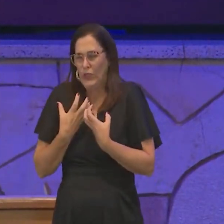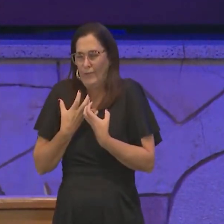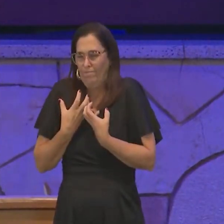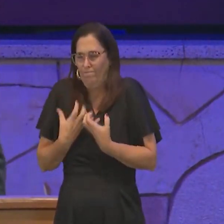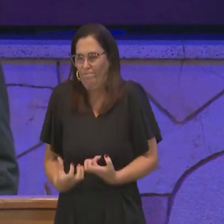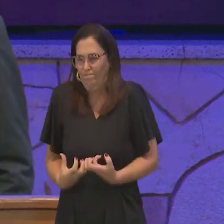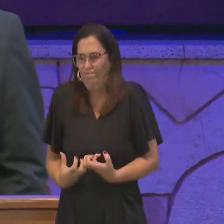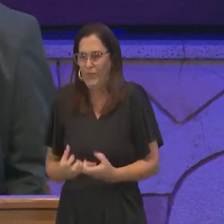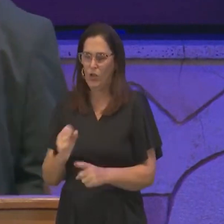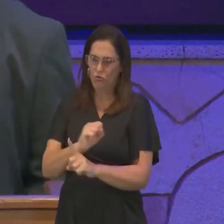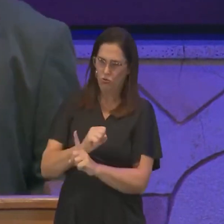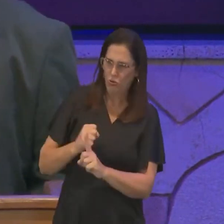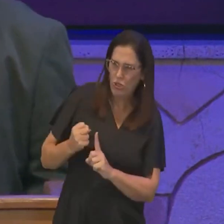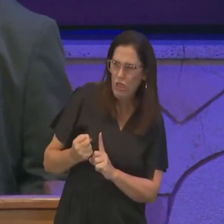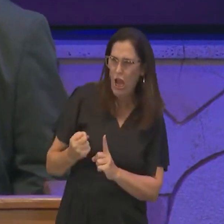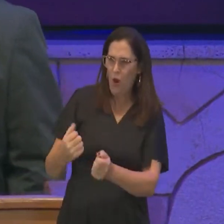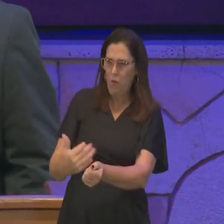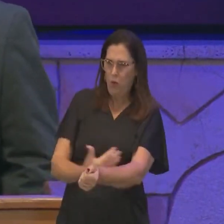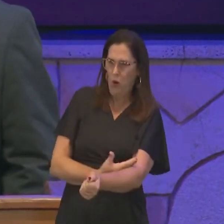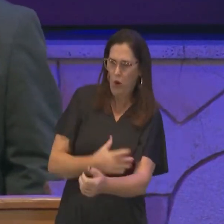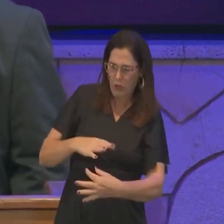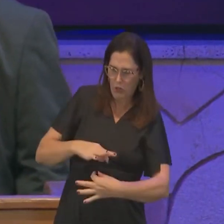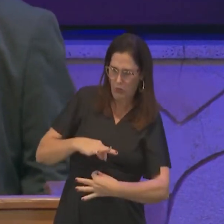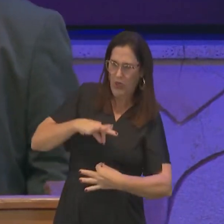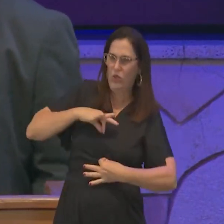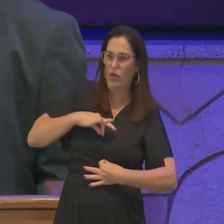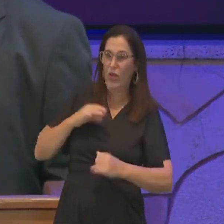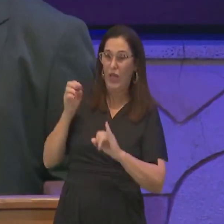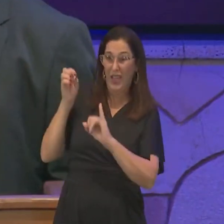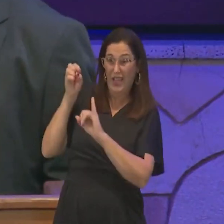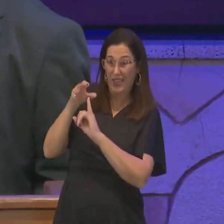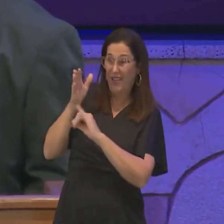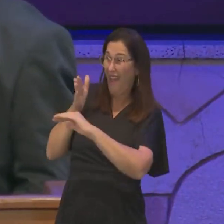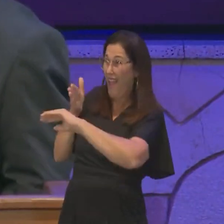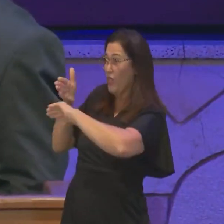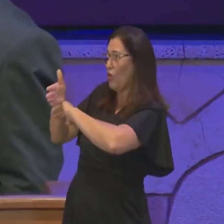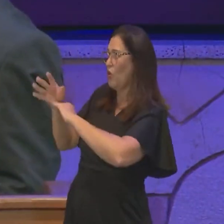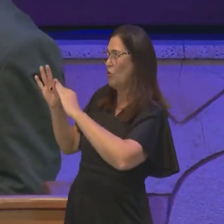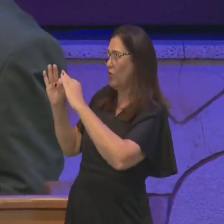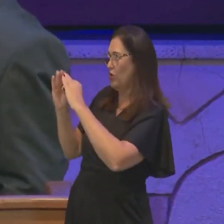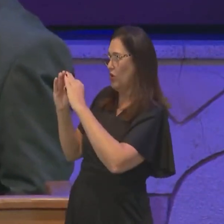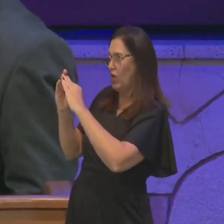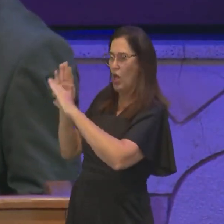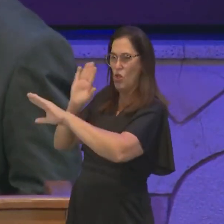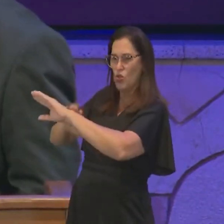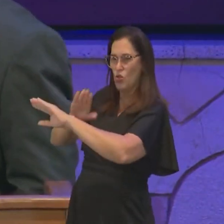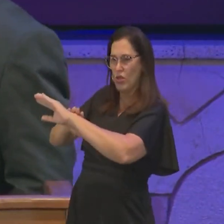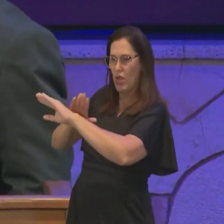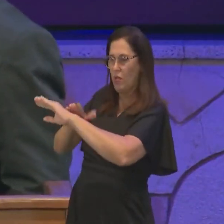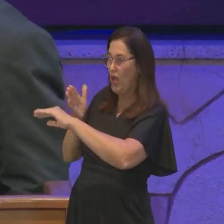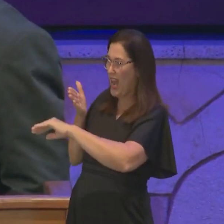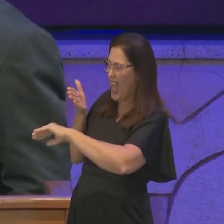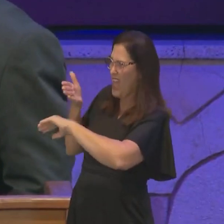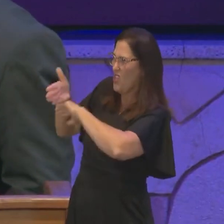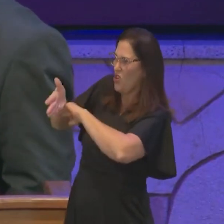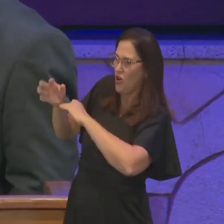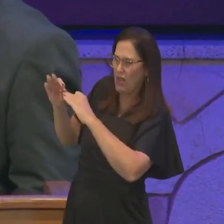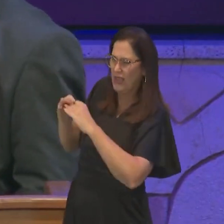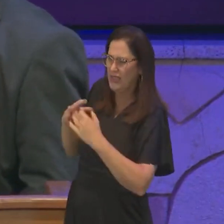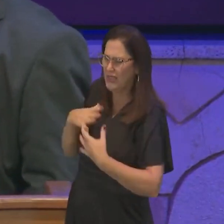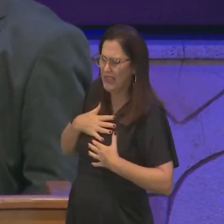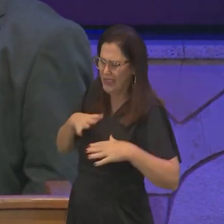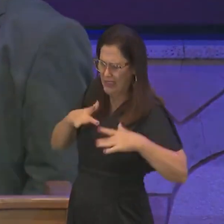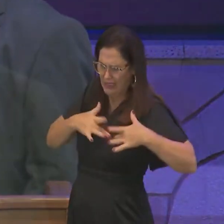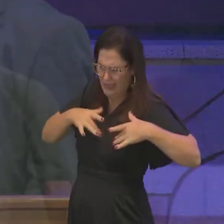carga social, essa carga espiritual que Isaías entrou no templo. E quando ele entrou no templo, assim, quebrado,